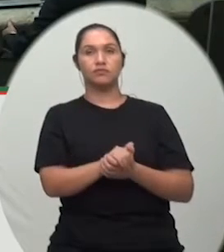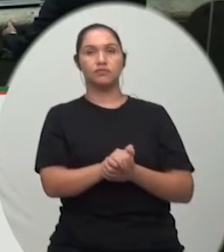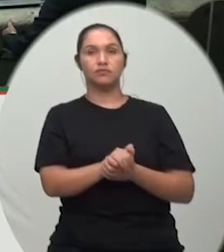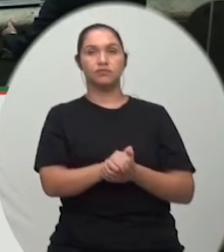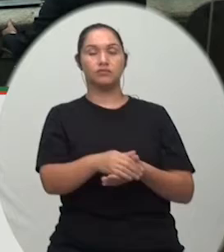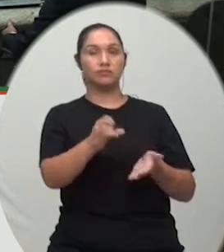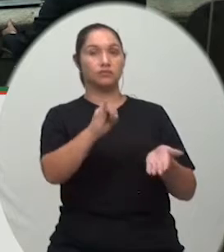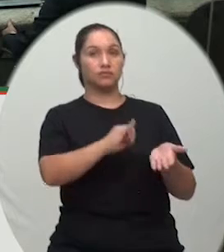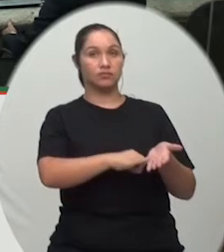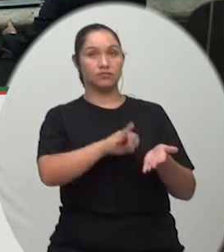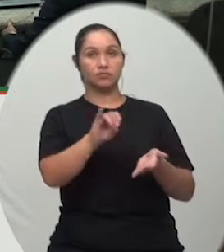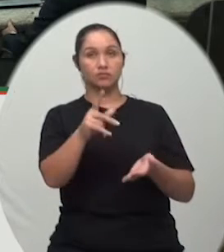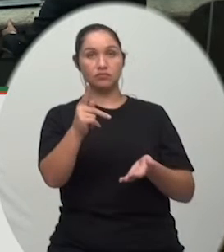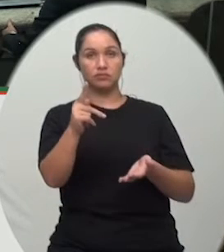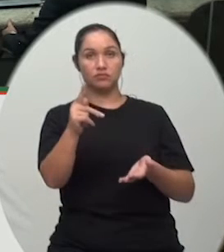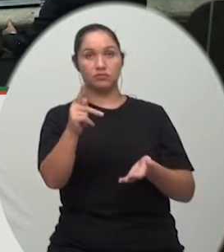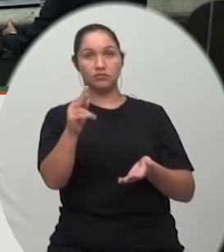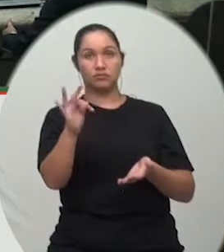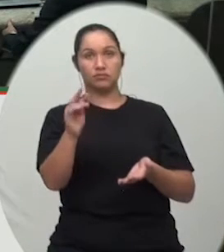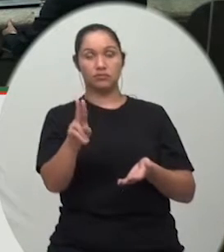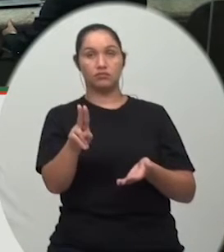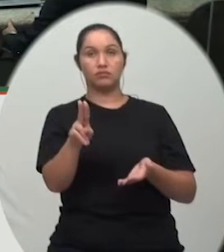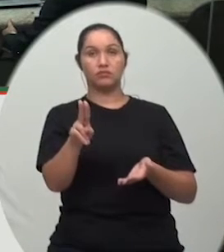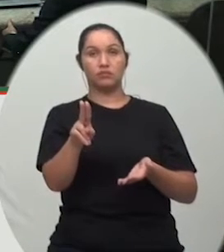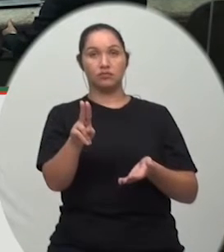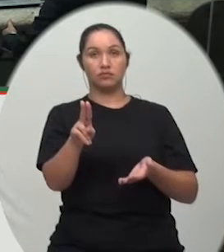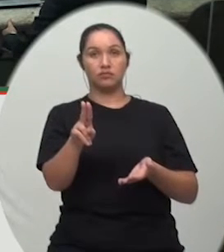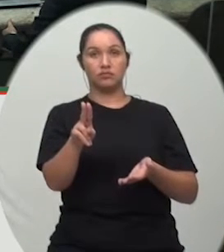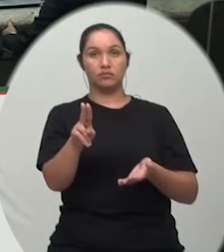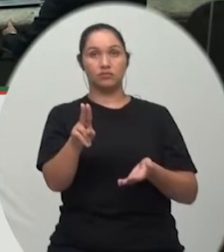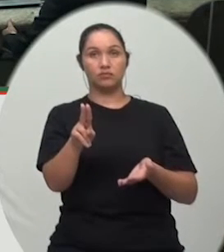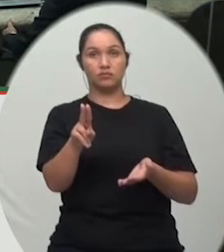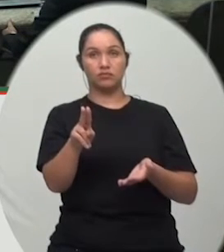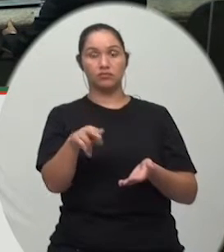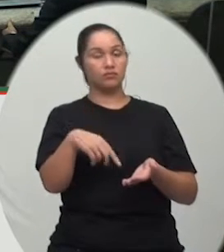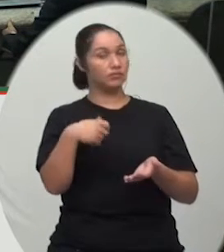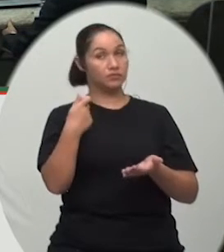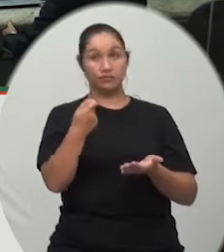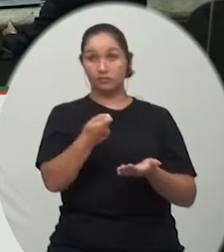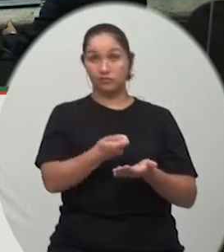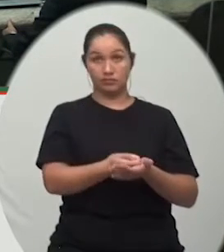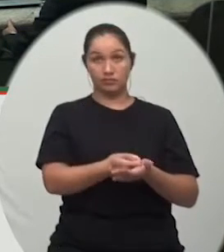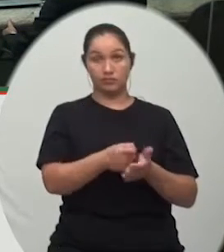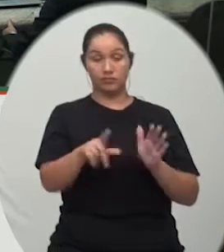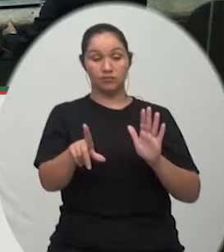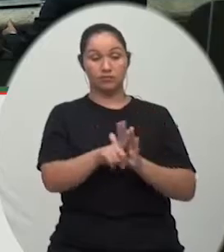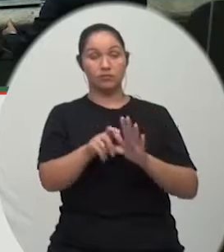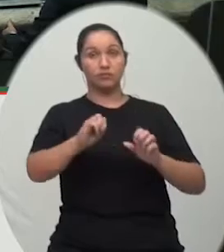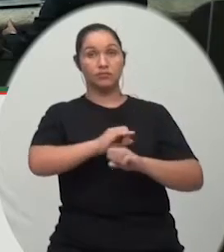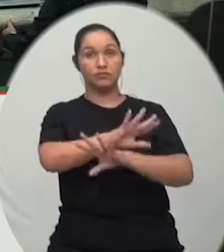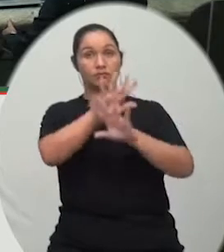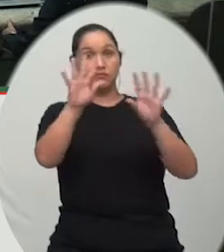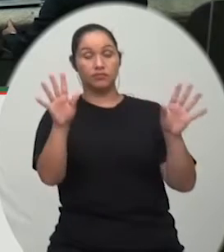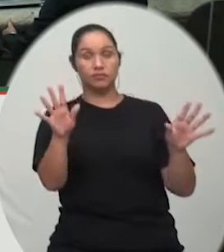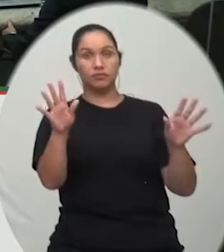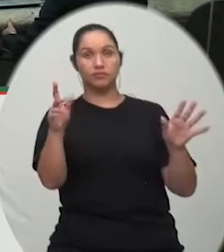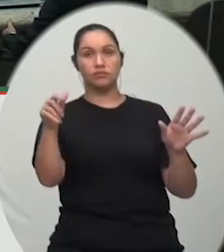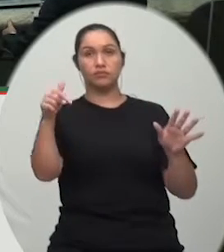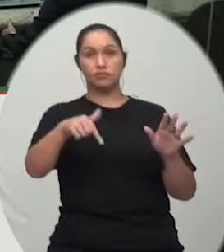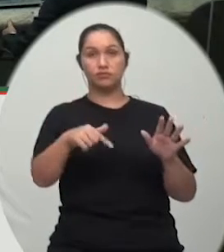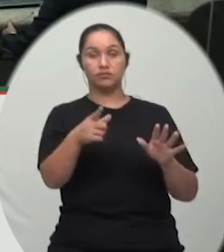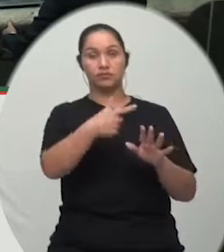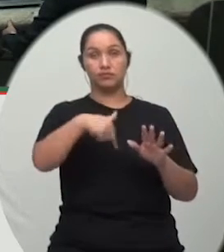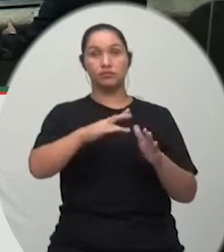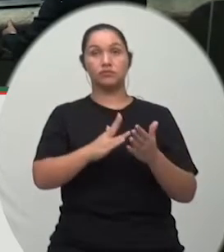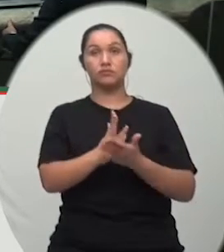questão do IPTU... Obrigado, vereador. Com relação à questão da isenção do IPTU, a lei é muito clara, que nós aprovamos nessa casa, que